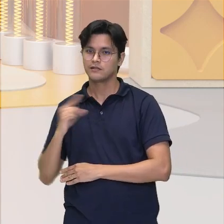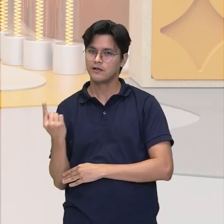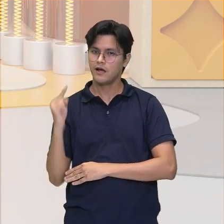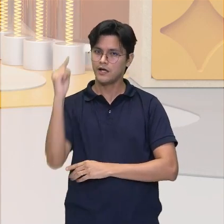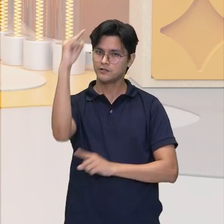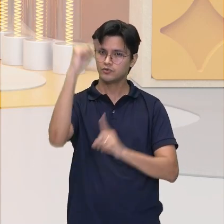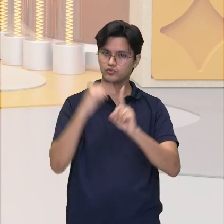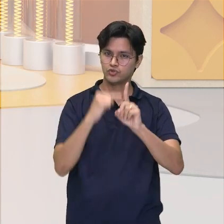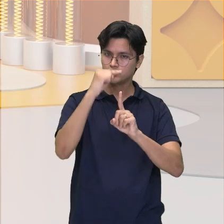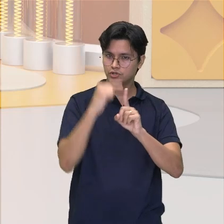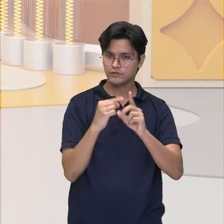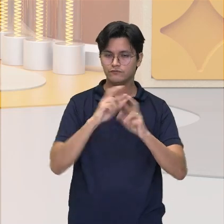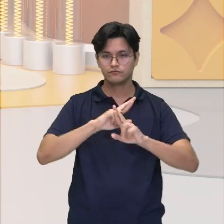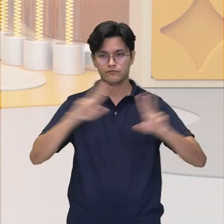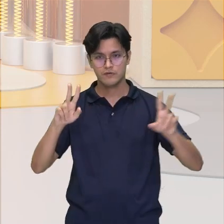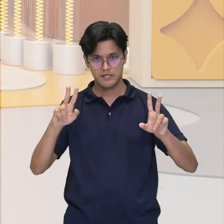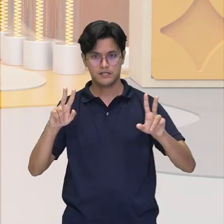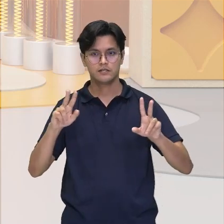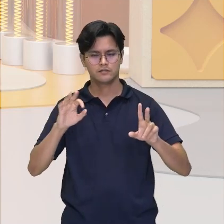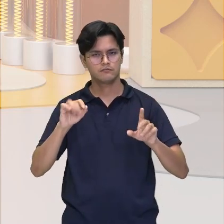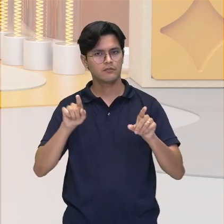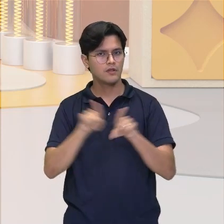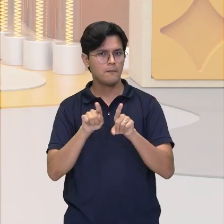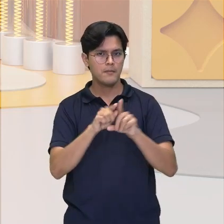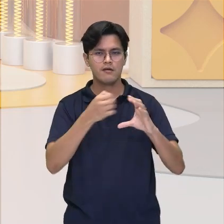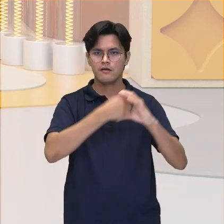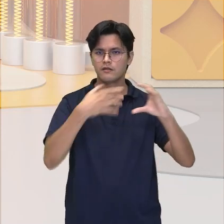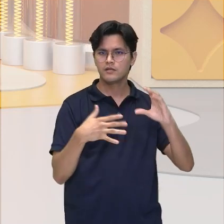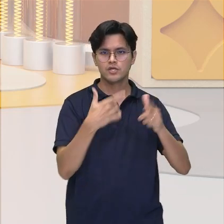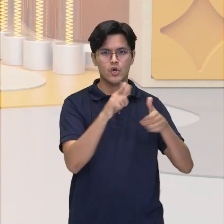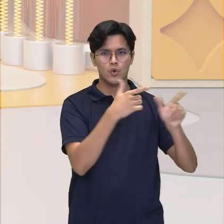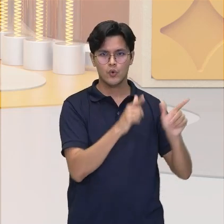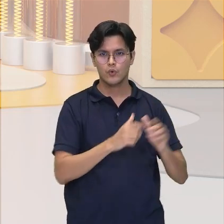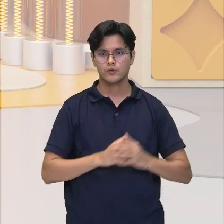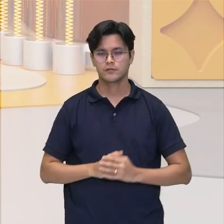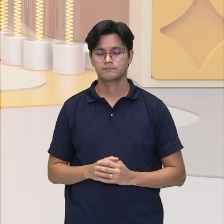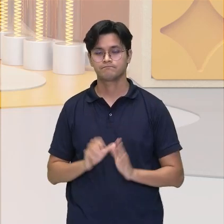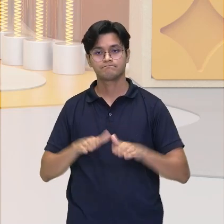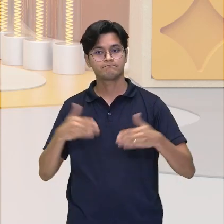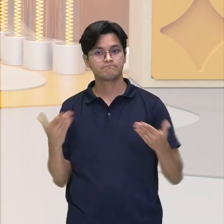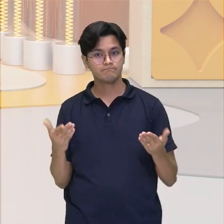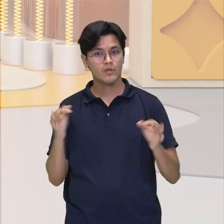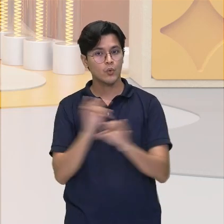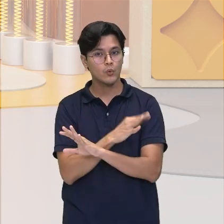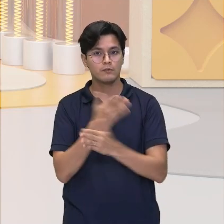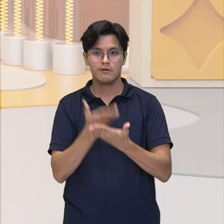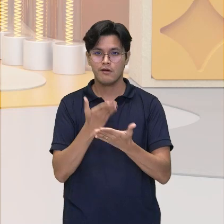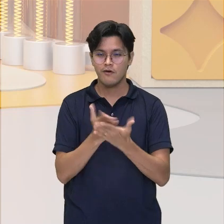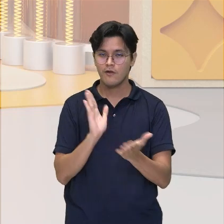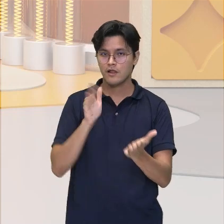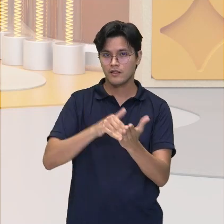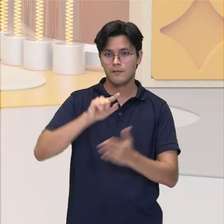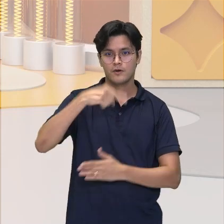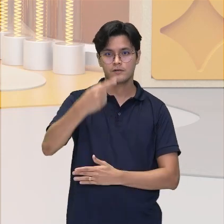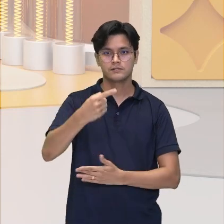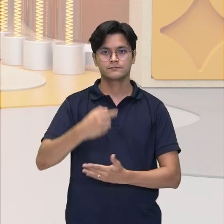outras características desses outros países, tá bom? Então, essa foi aí a nossa aula e até uma próxima.